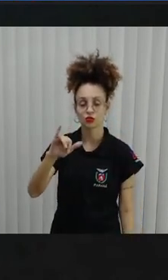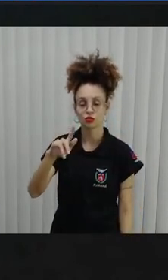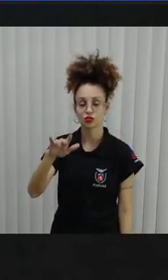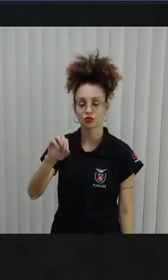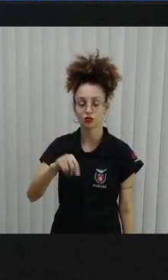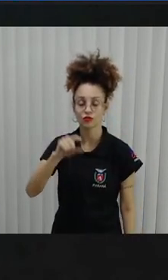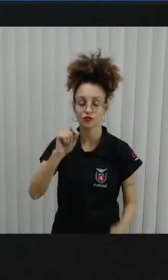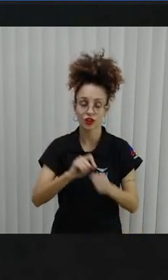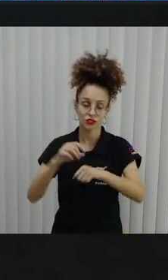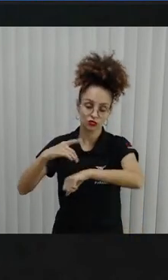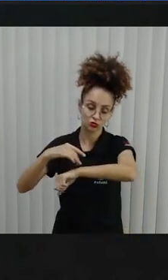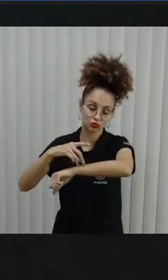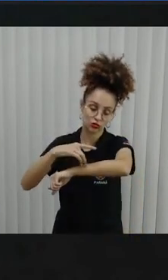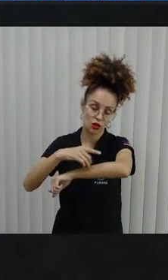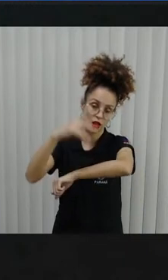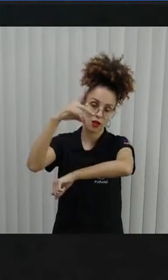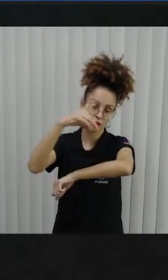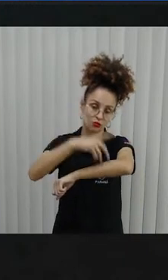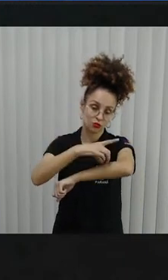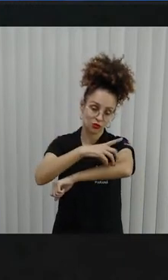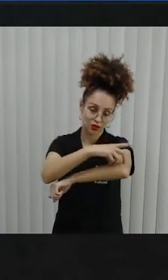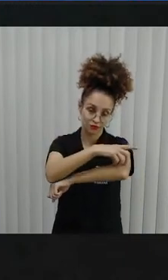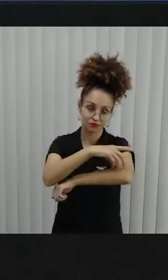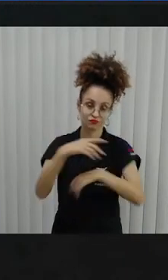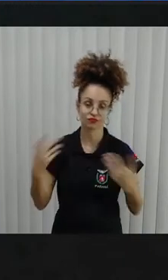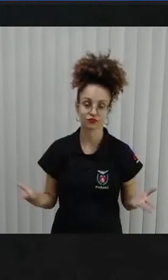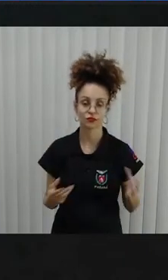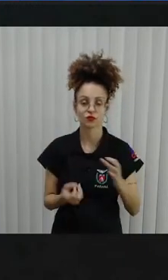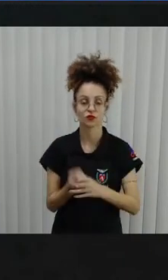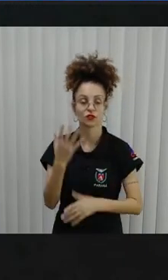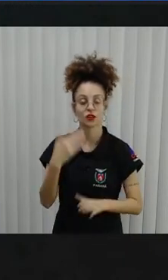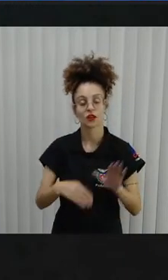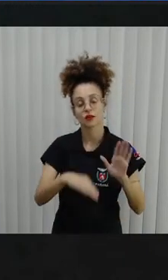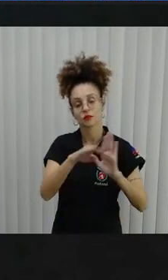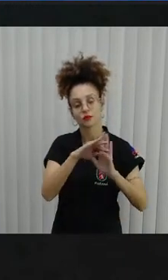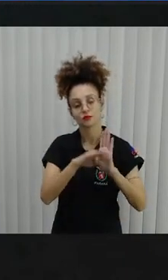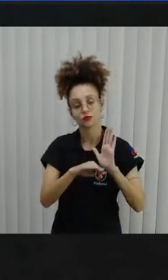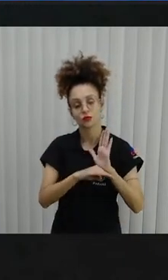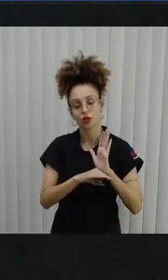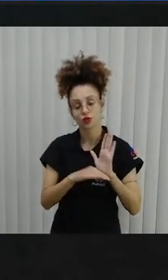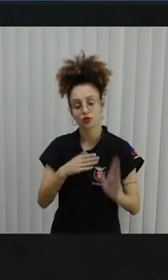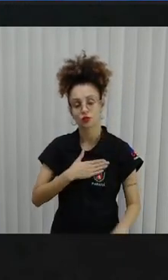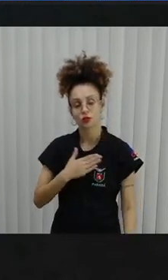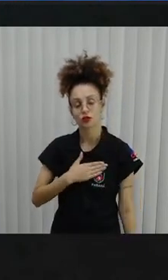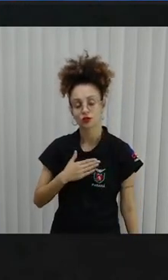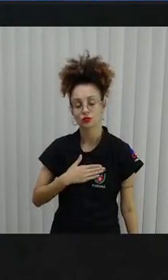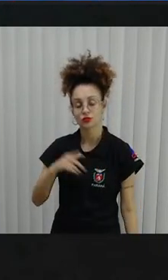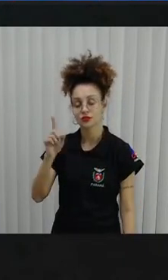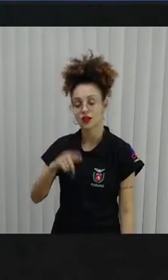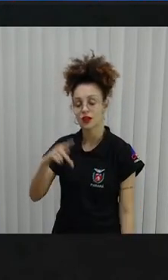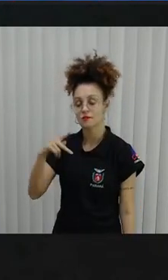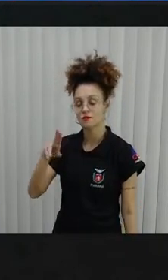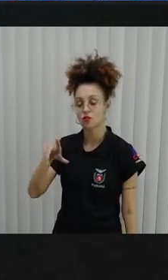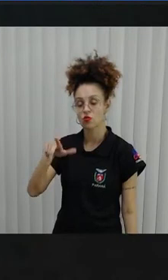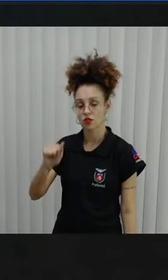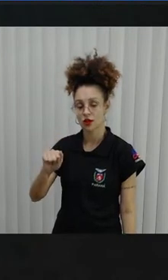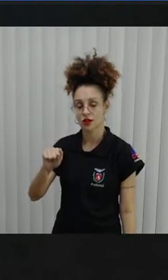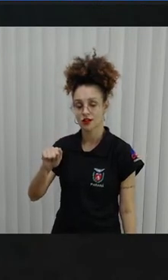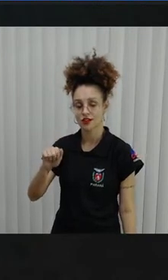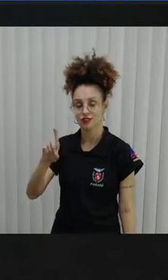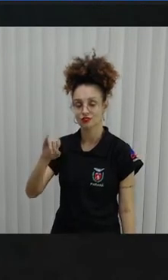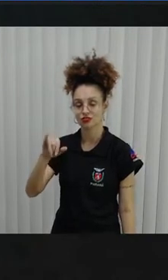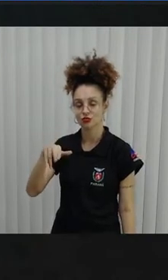Dino pular. Então, eu vou tirar essa tecla espaço, vou criar um bloco meu, que eu vou chamar de puladino. Tá bom esse nome, Marcelo? Tá de